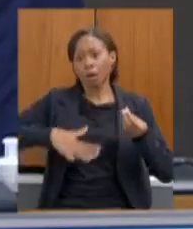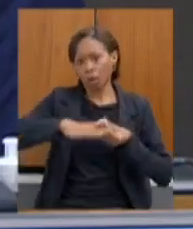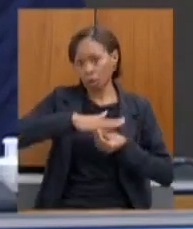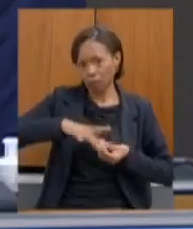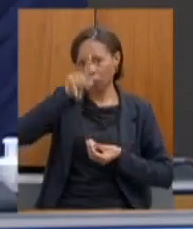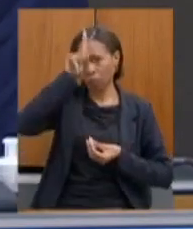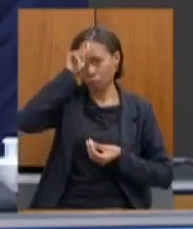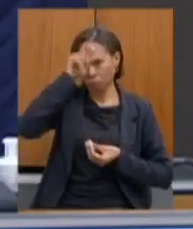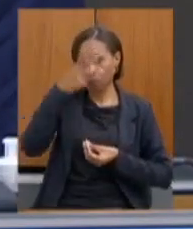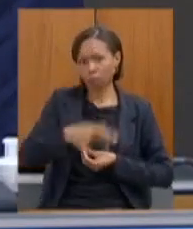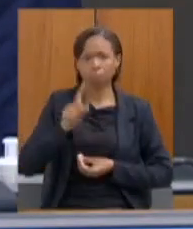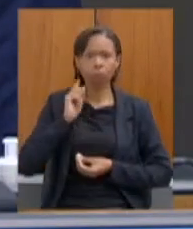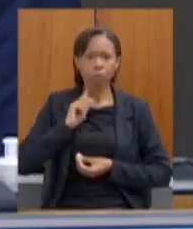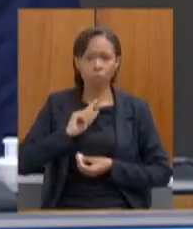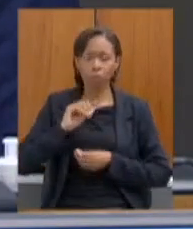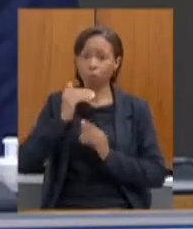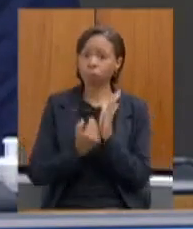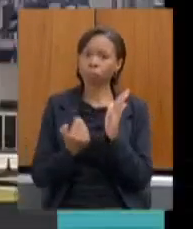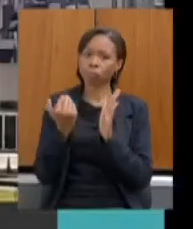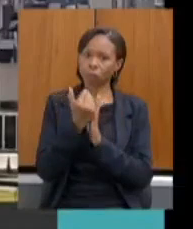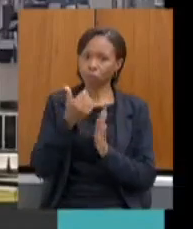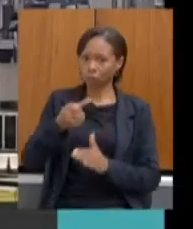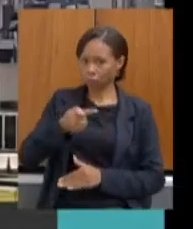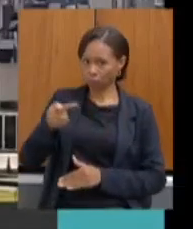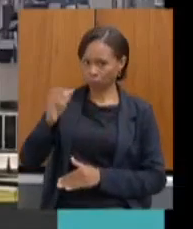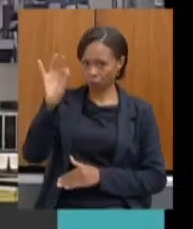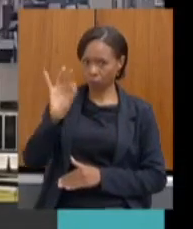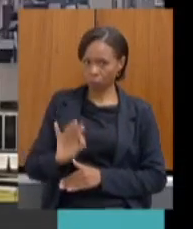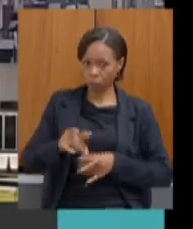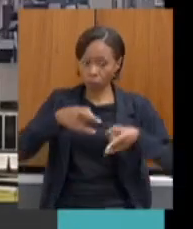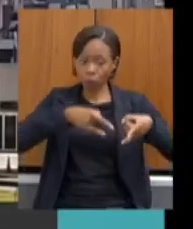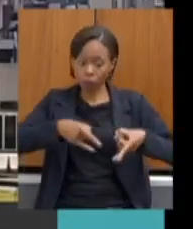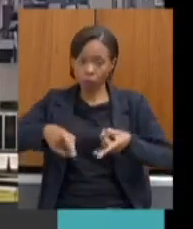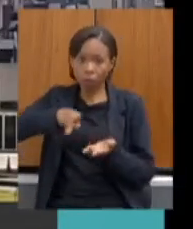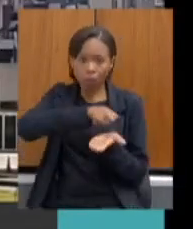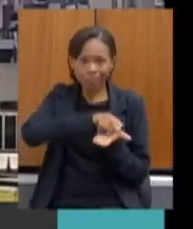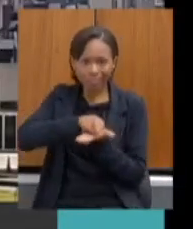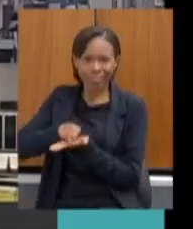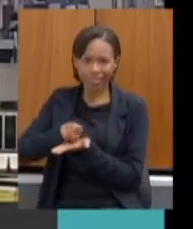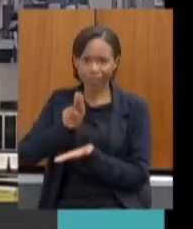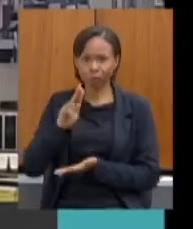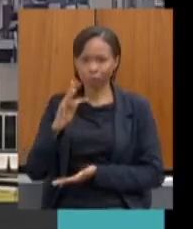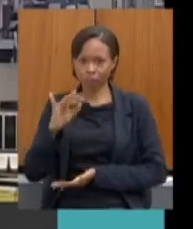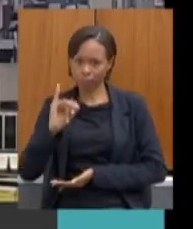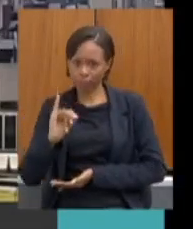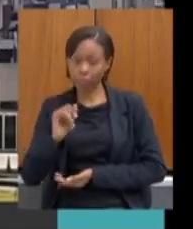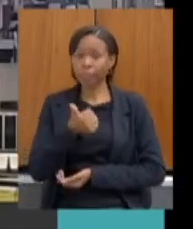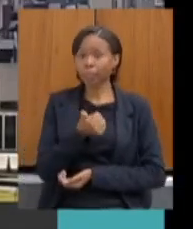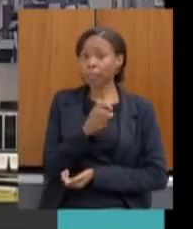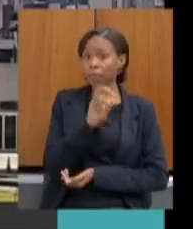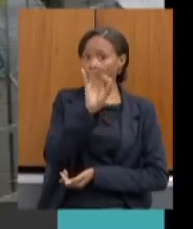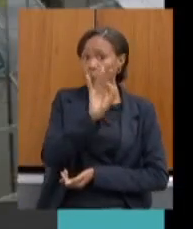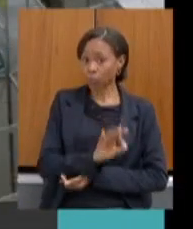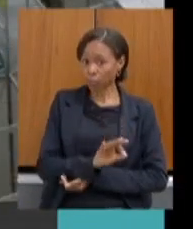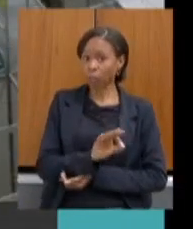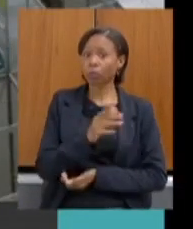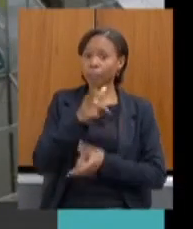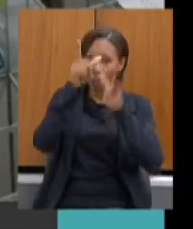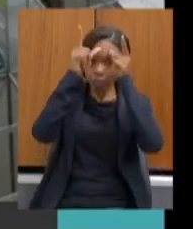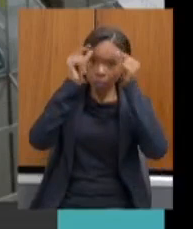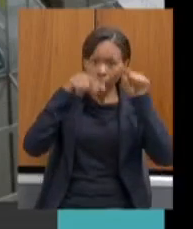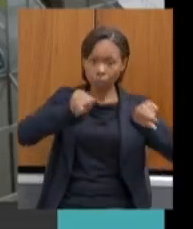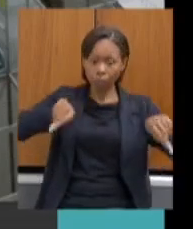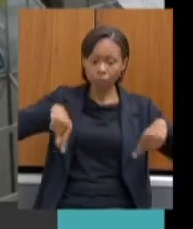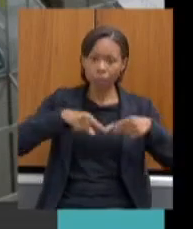Então, nós tivemos um aumento de 77% nos números de leitos de UTI, 15% nos leitos de enfermaria e todos os itens,